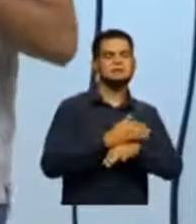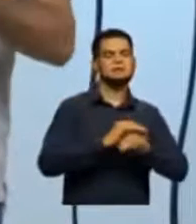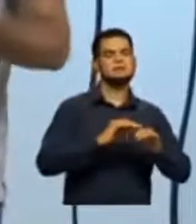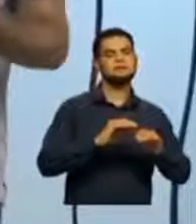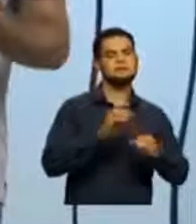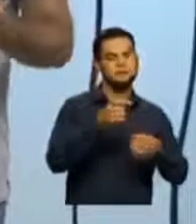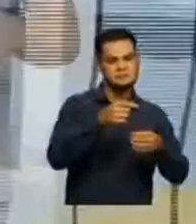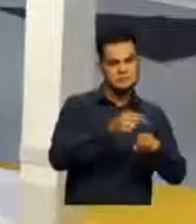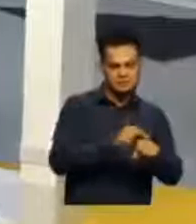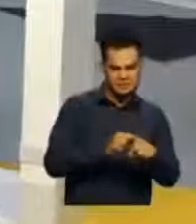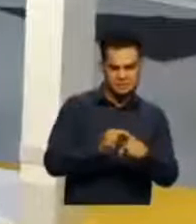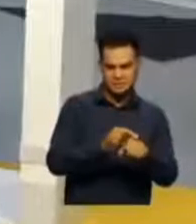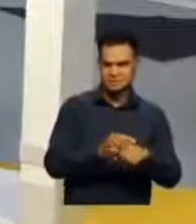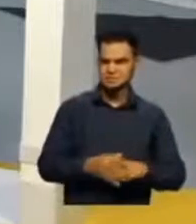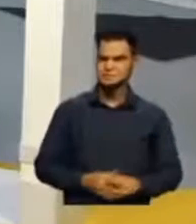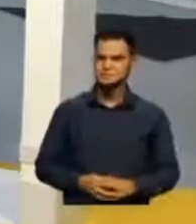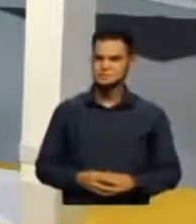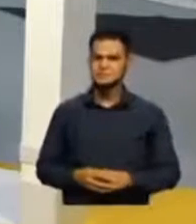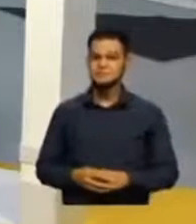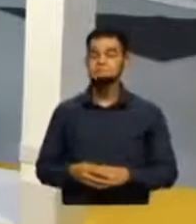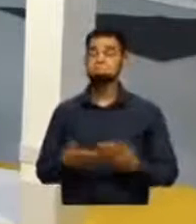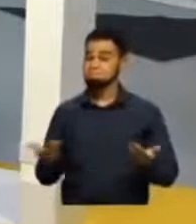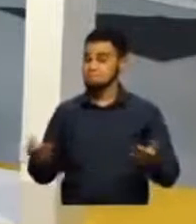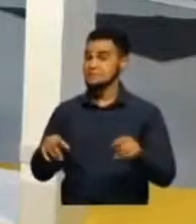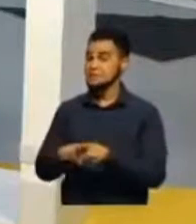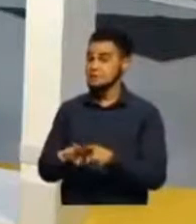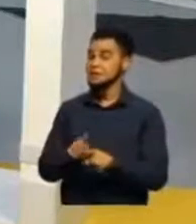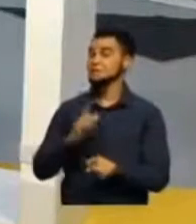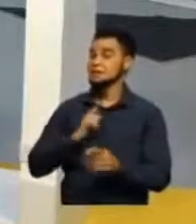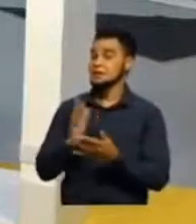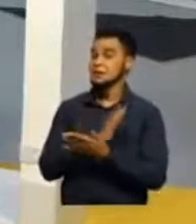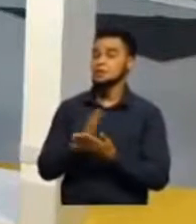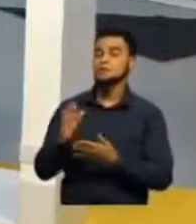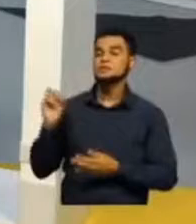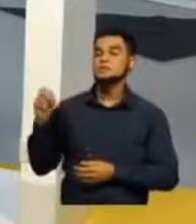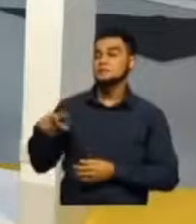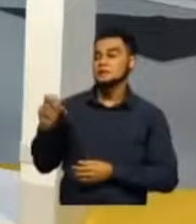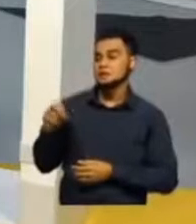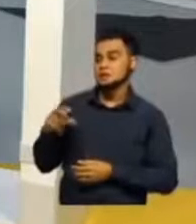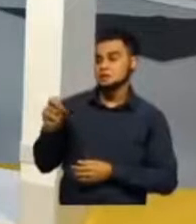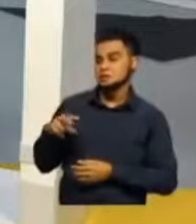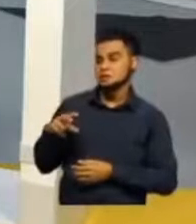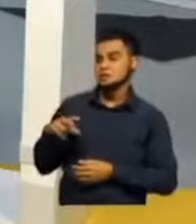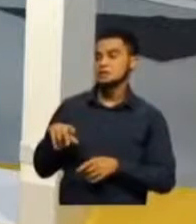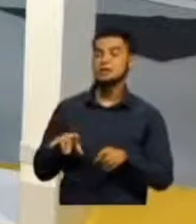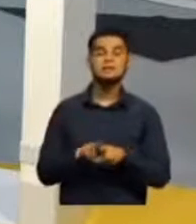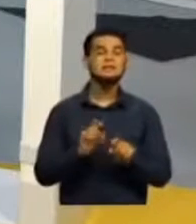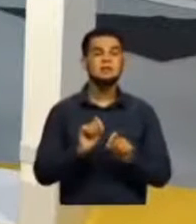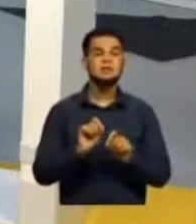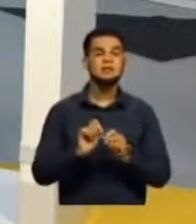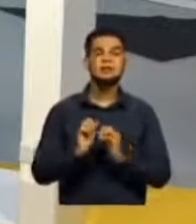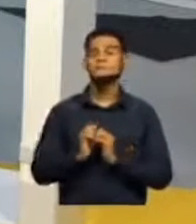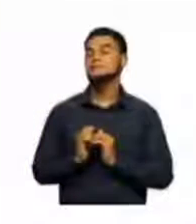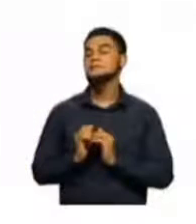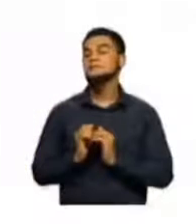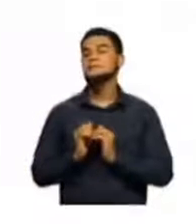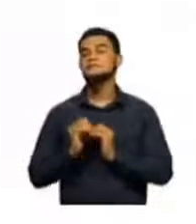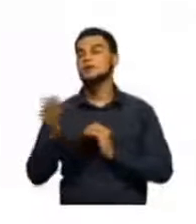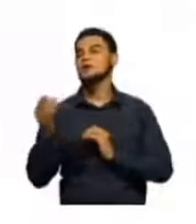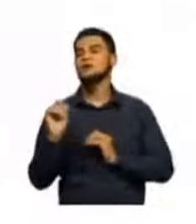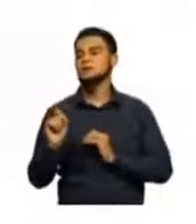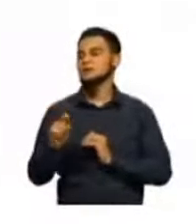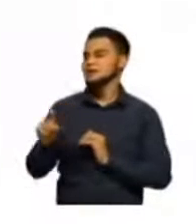E além disso, existem vírus também que vão possuir externo, ou seja, para fora desse capsídeo, uma